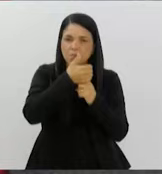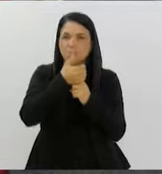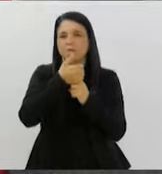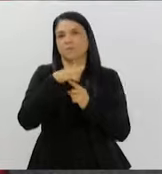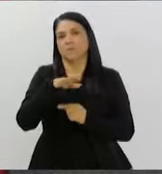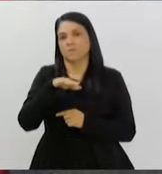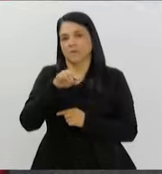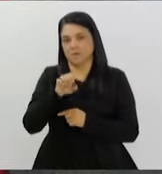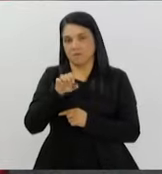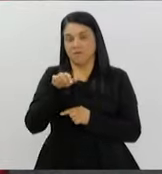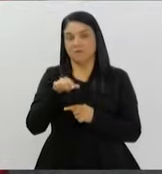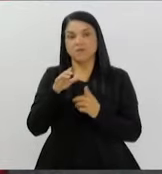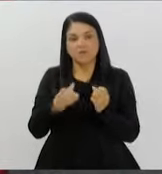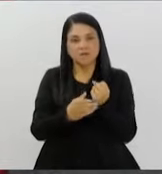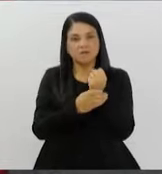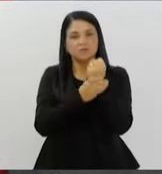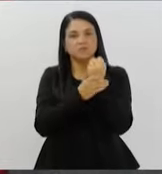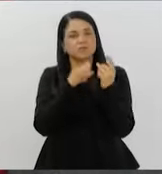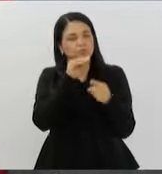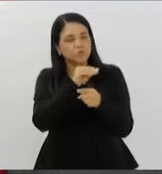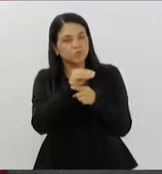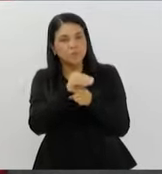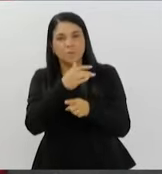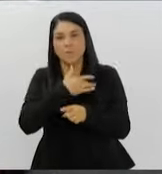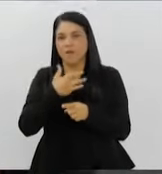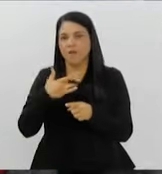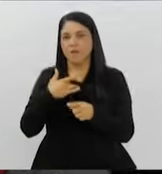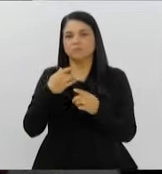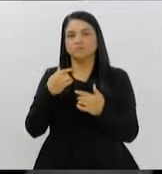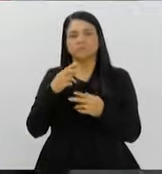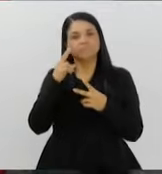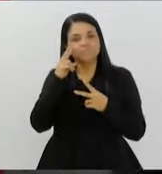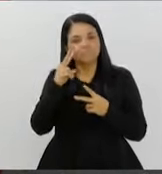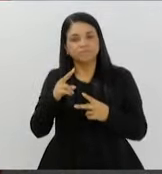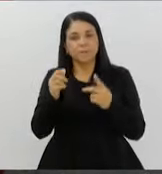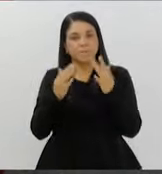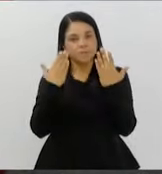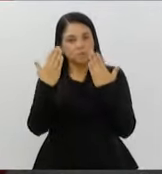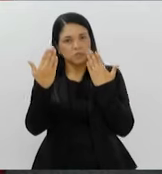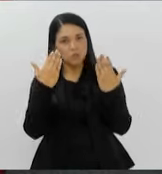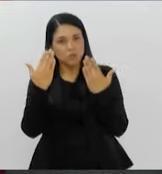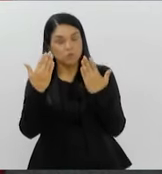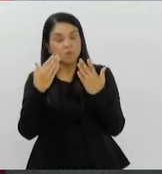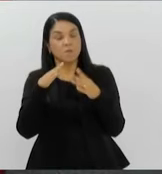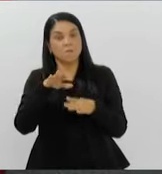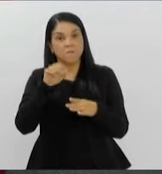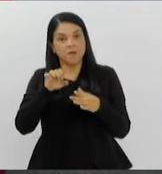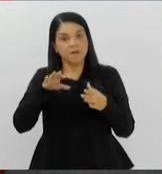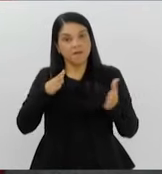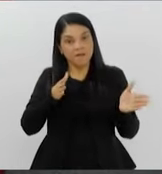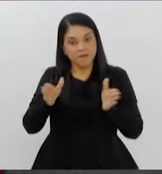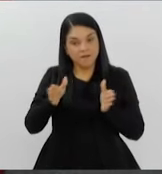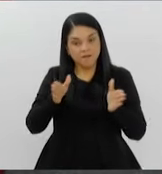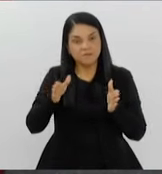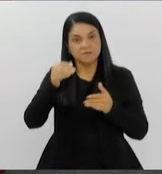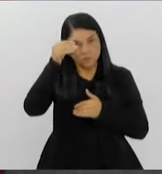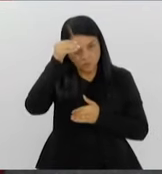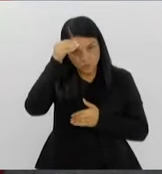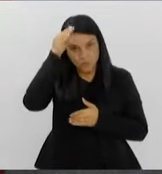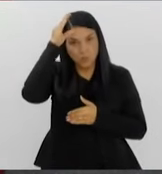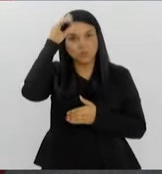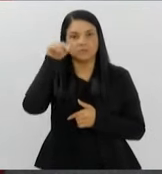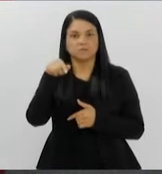mães, garantir o cuidado médico, atenção psicológica, que as mães tenham acesso ao conhecimento